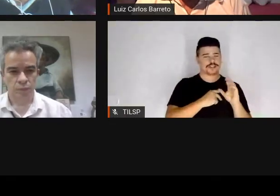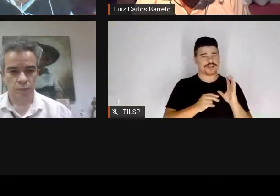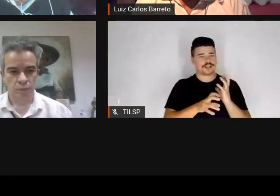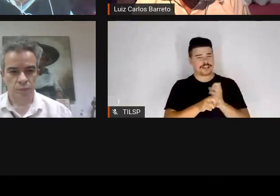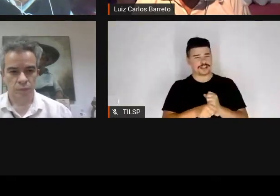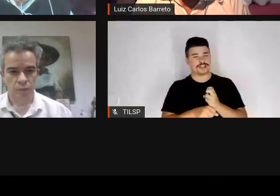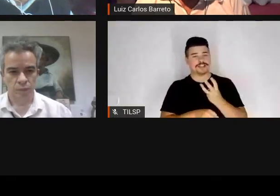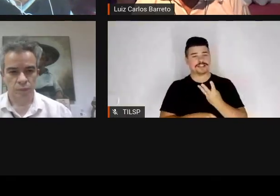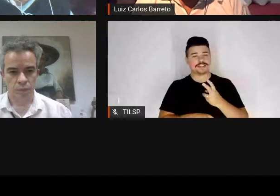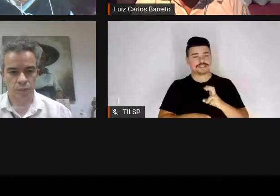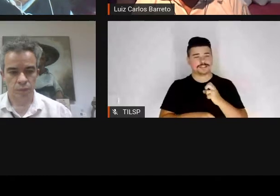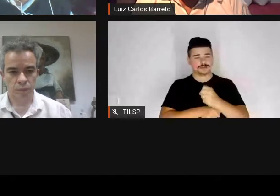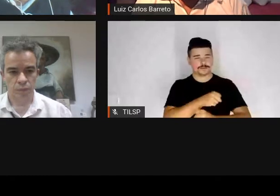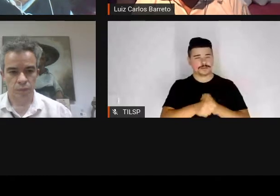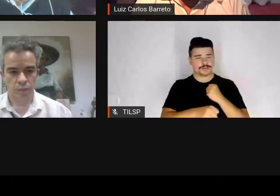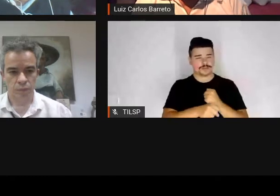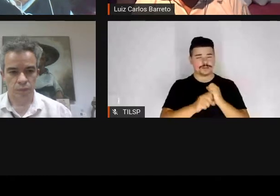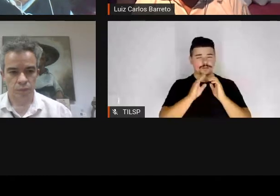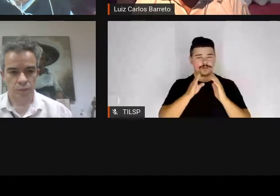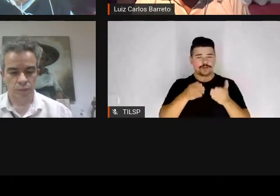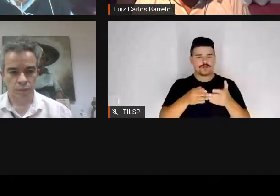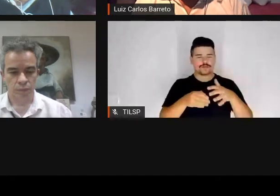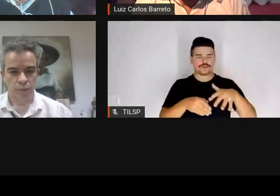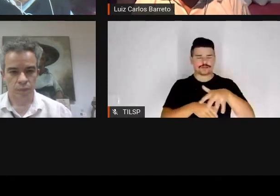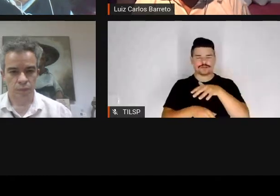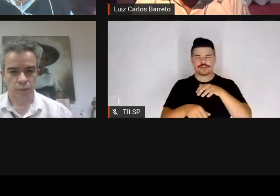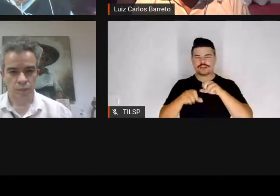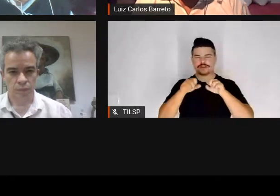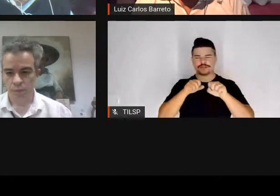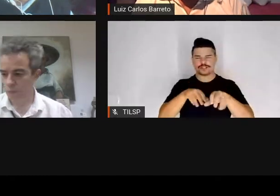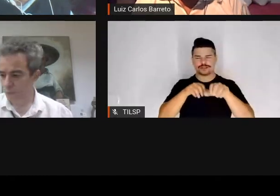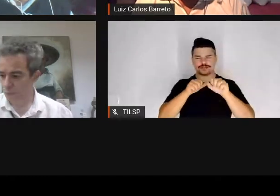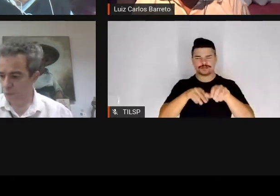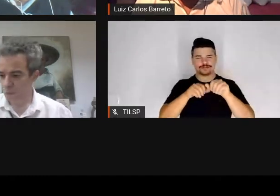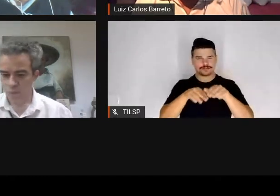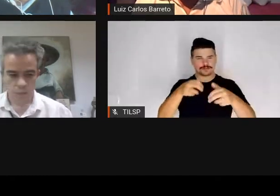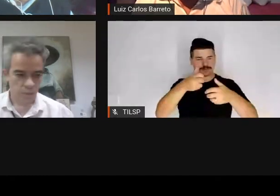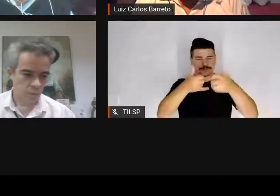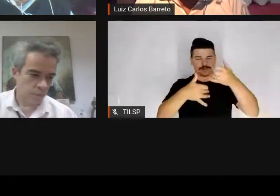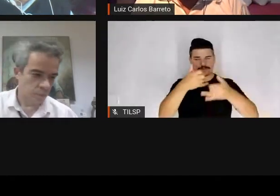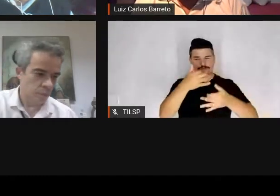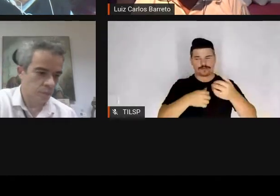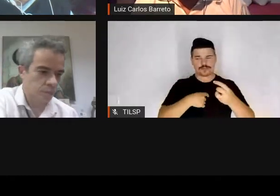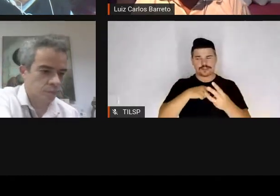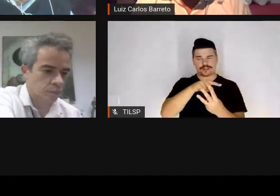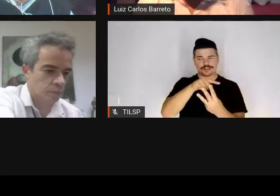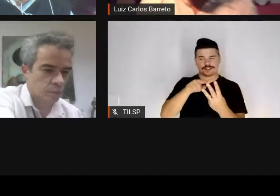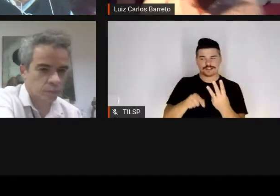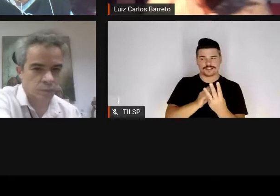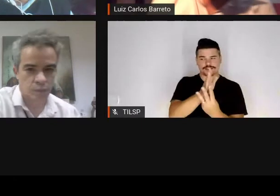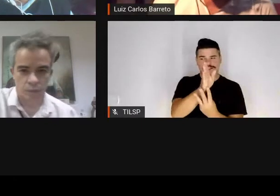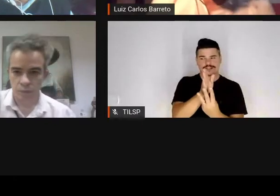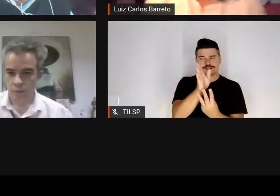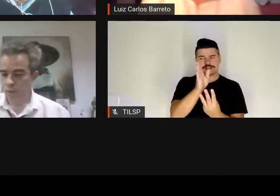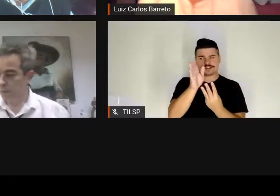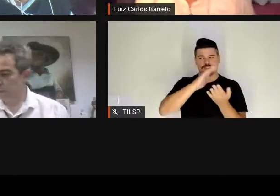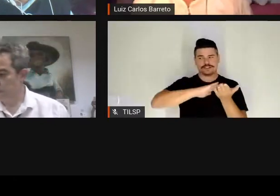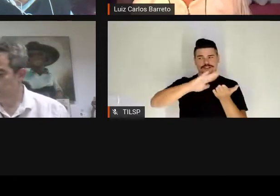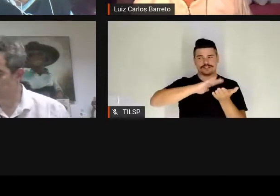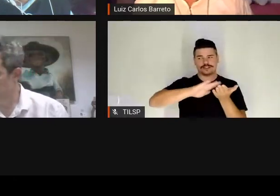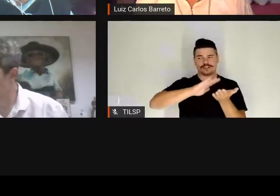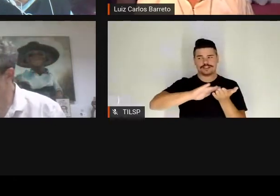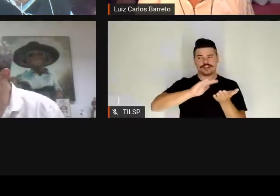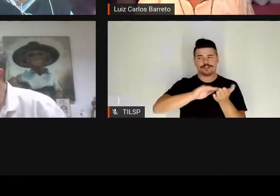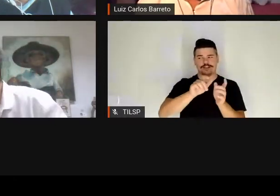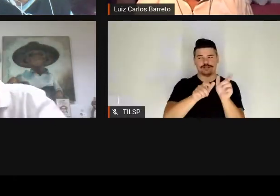atuação, sempre com foco na educação. Tem três braços de atuação: uma editora, uma emissora de